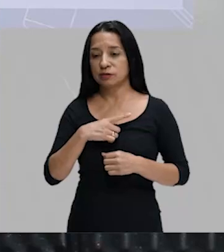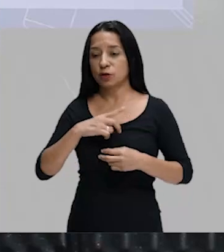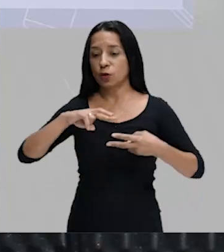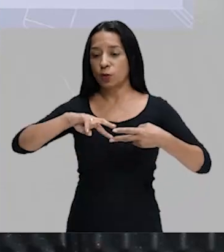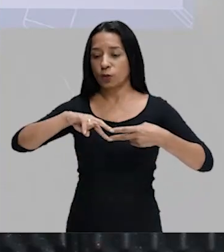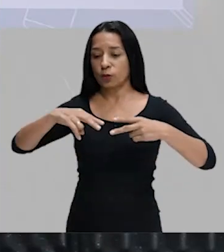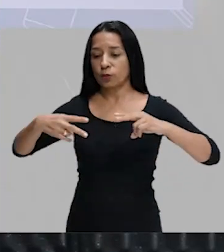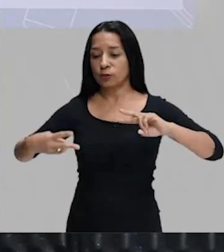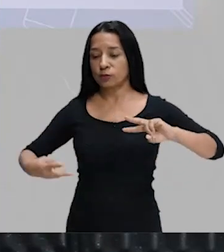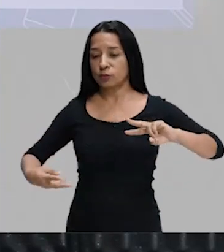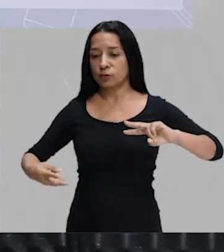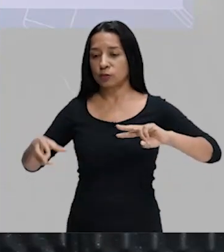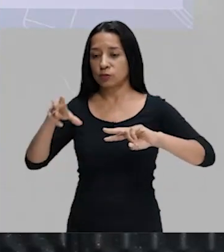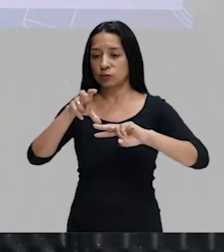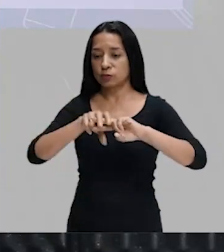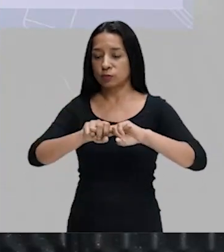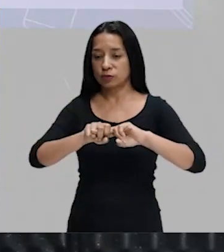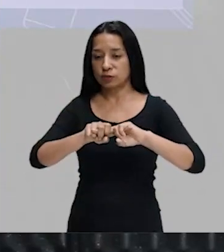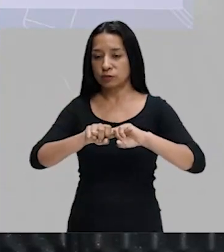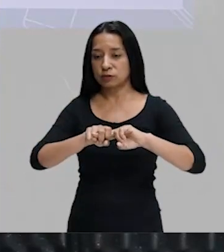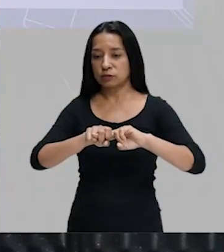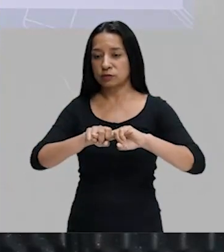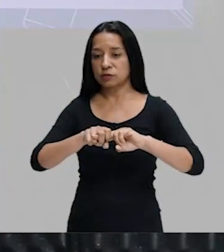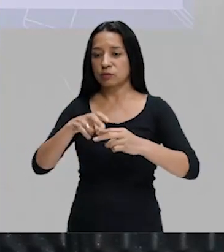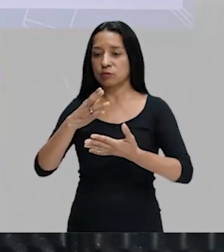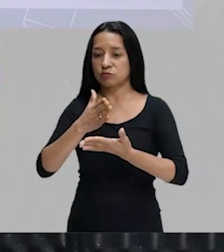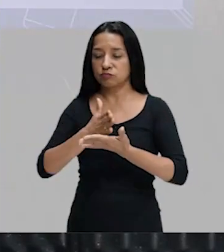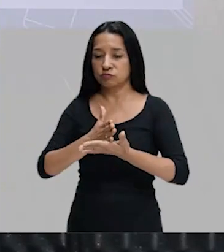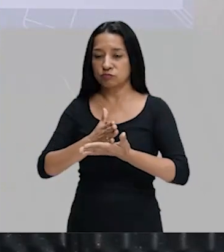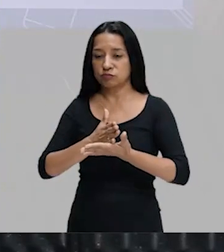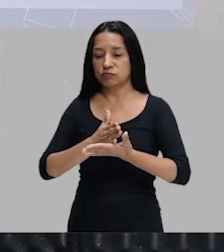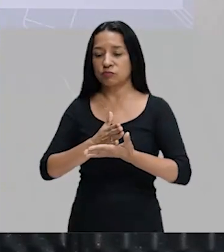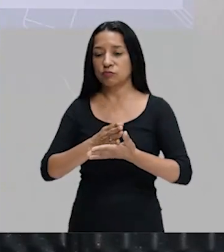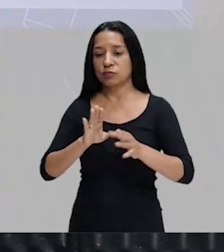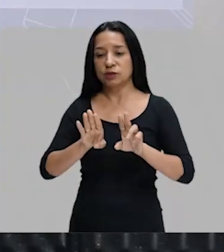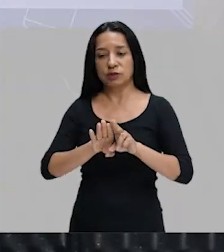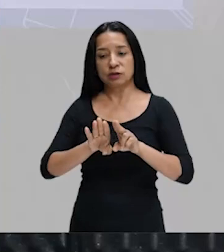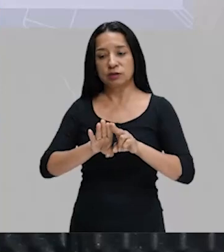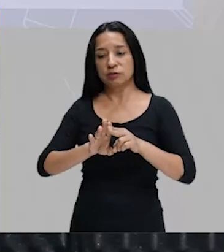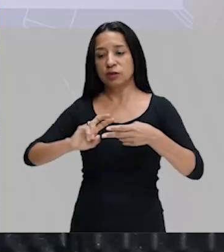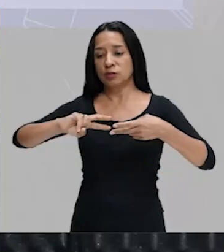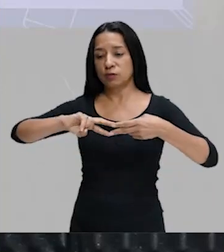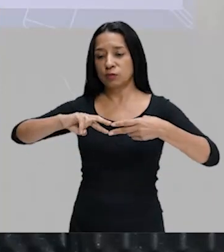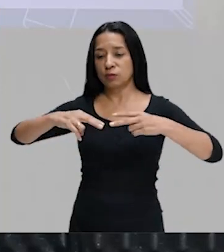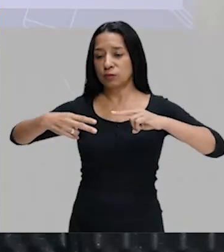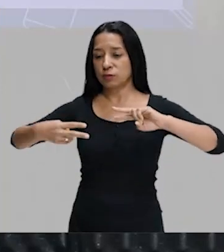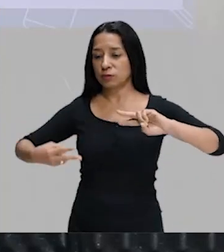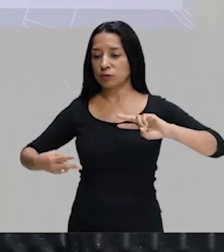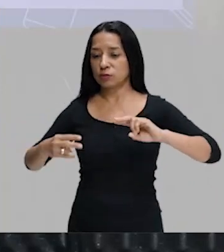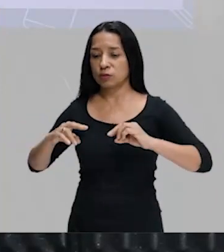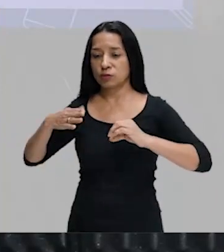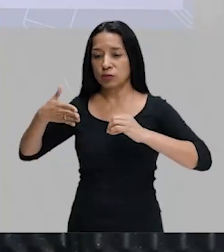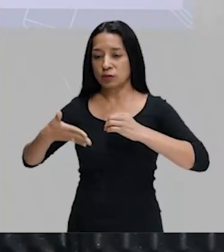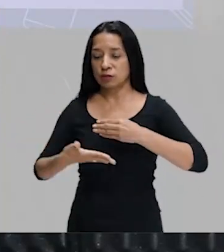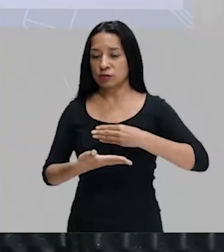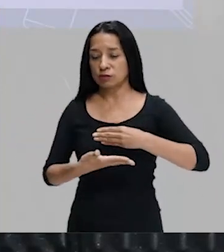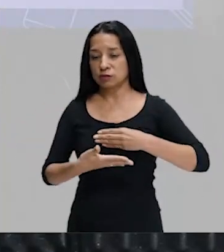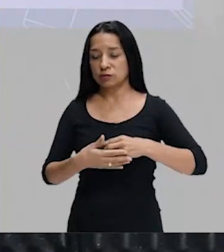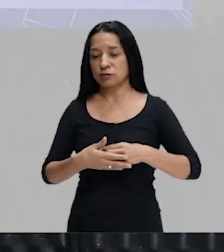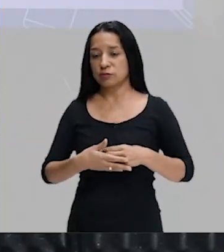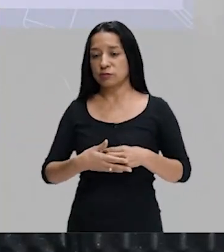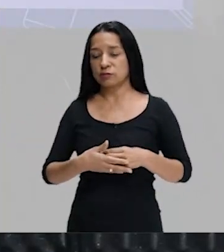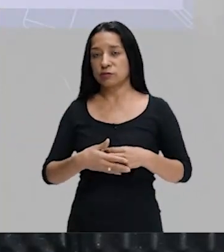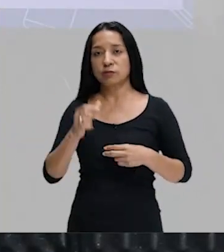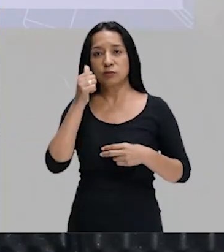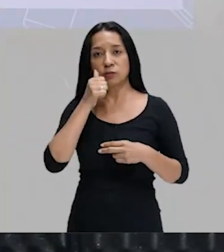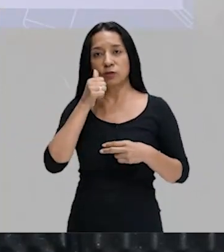hemizigoto dominante e eu tenho o hemizigoto recessivo. Enquanto que lá no